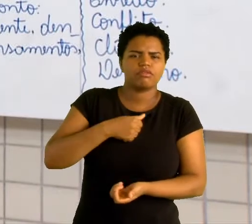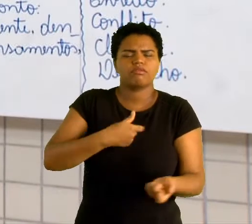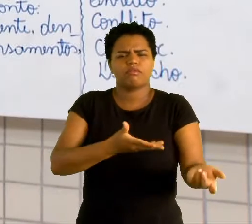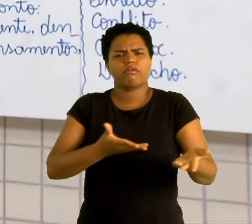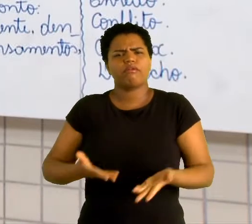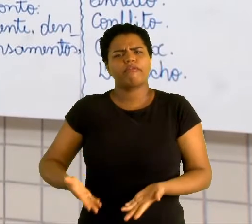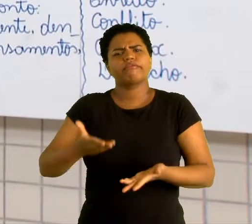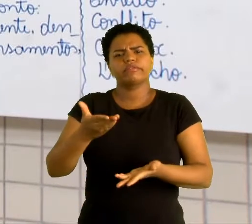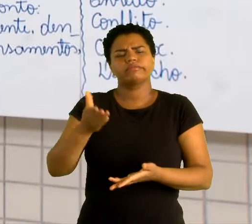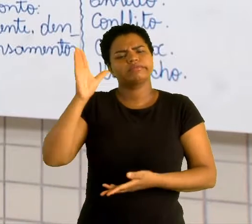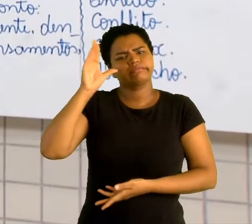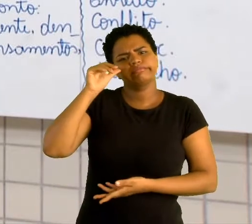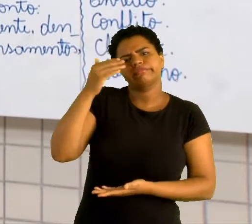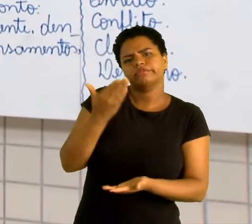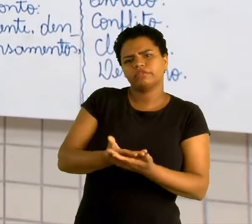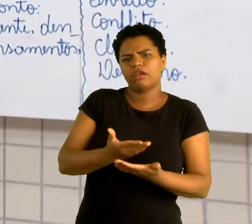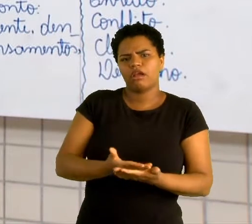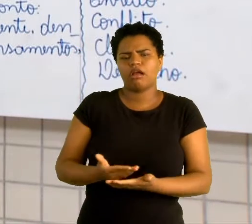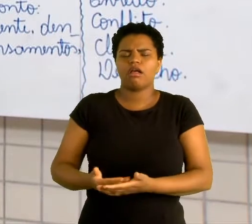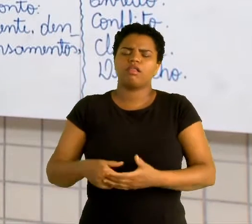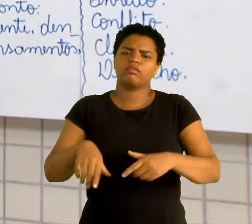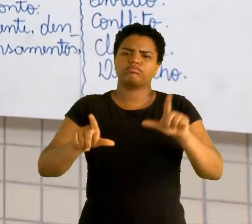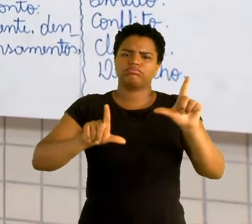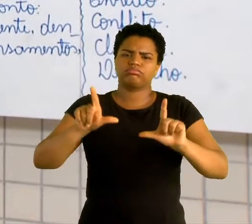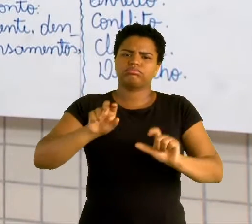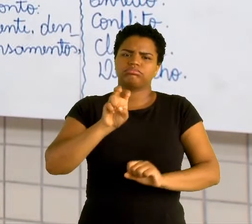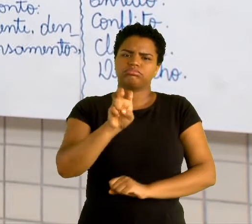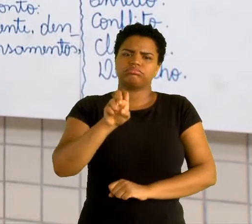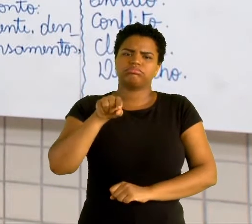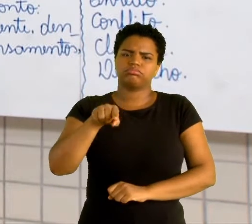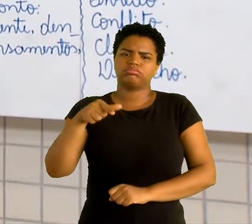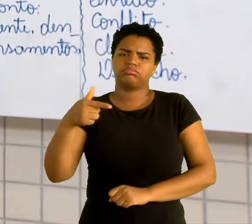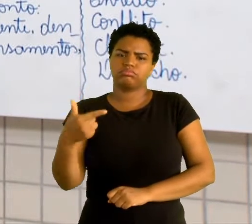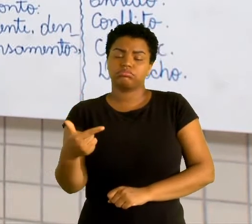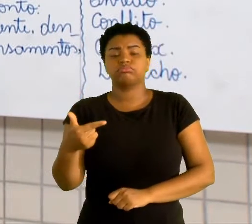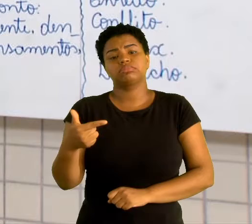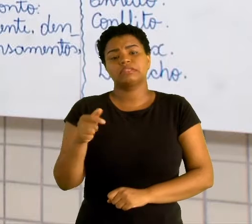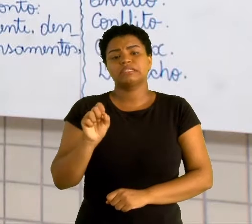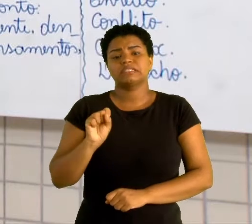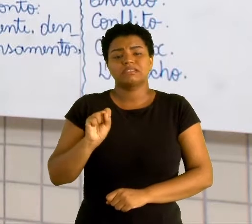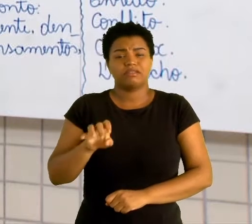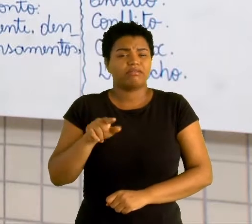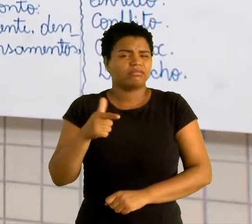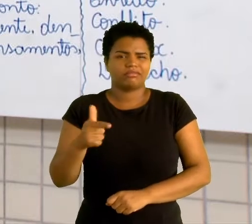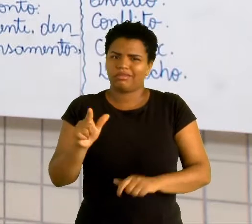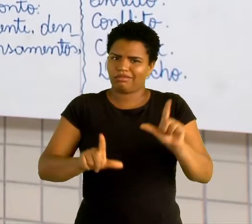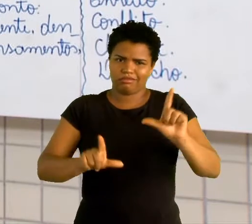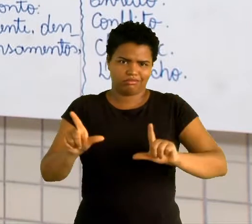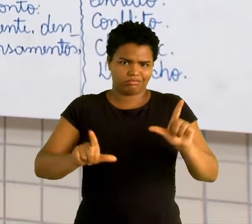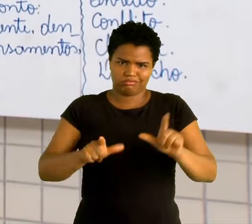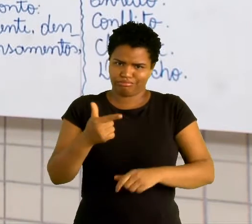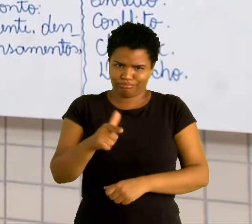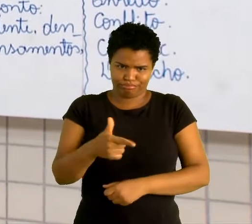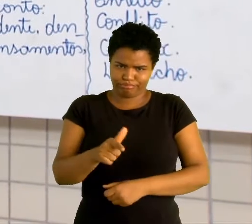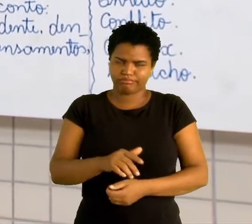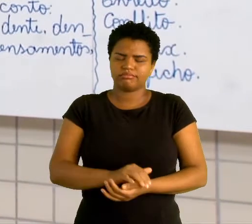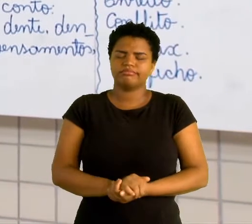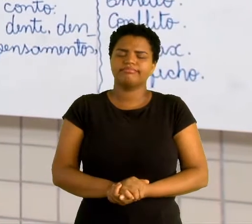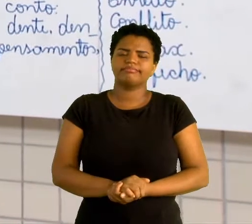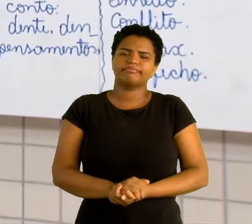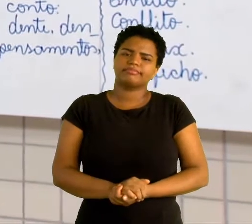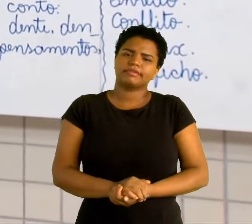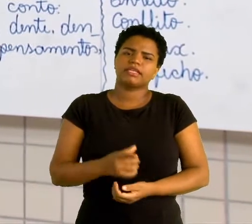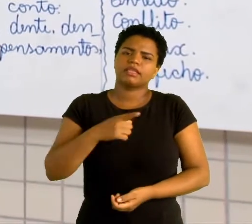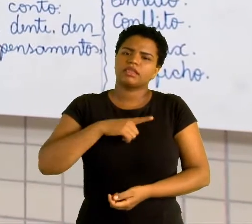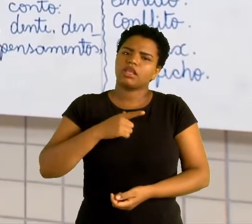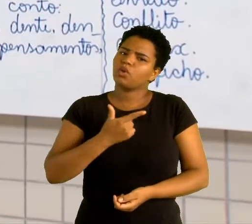às aulas pelo canal 5.2. Caso você não tenha TV, existe uma